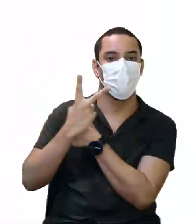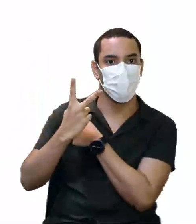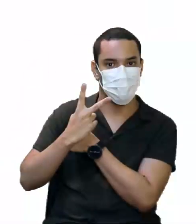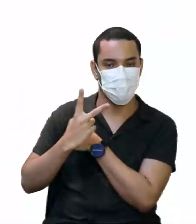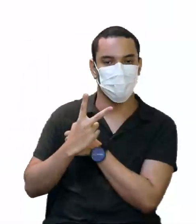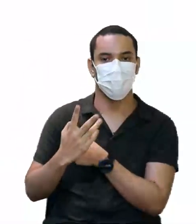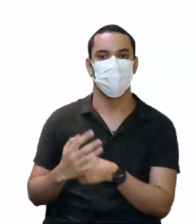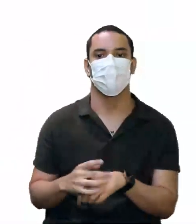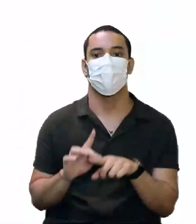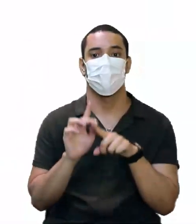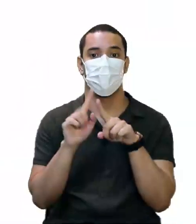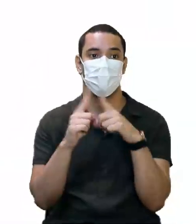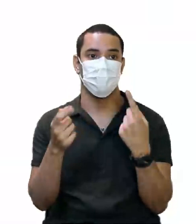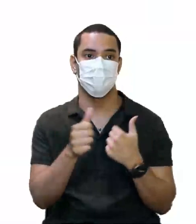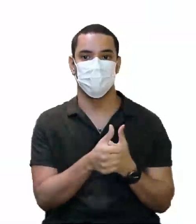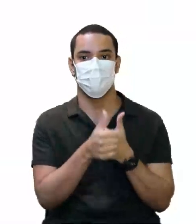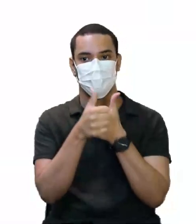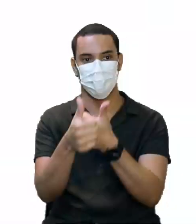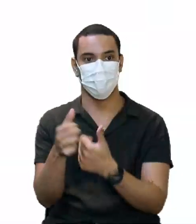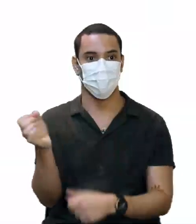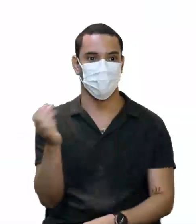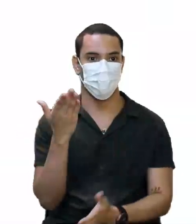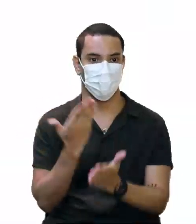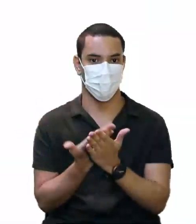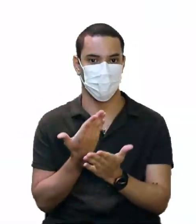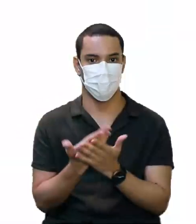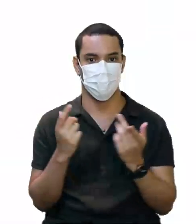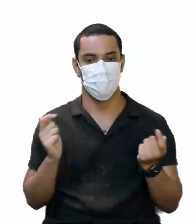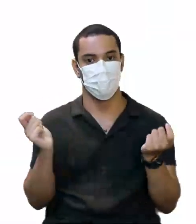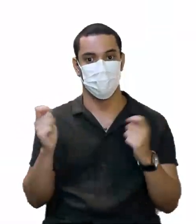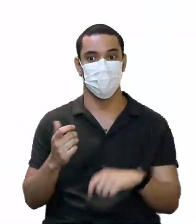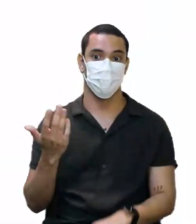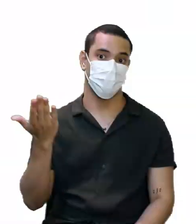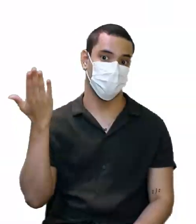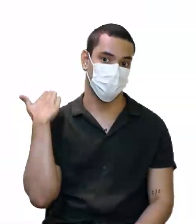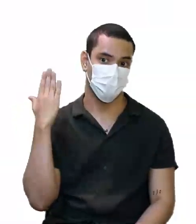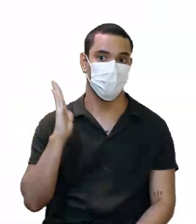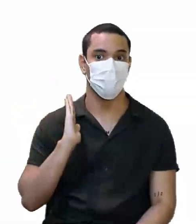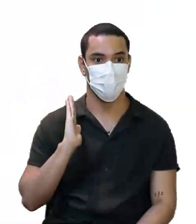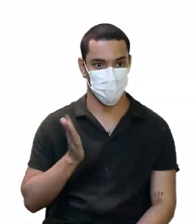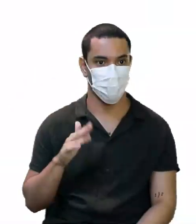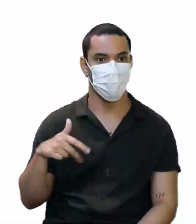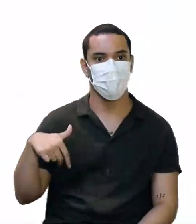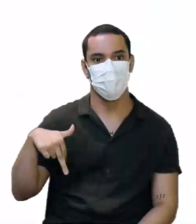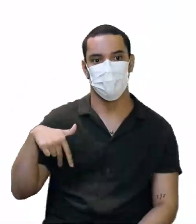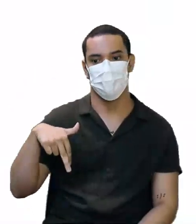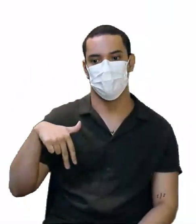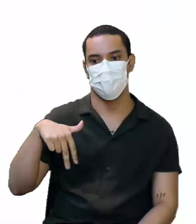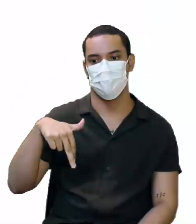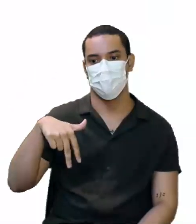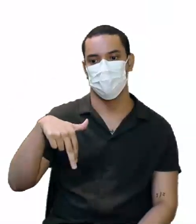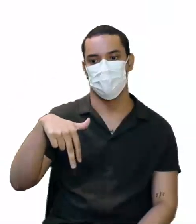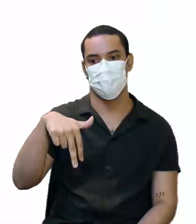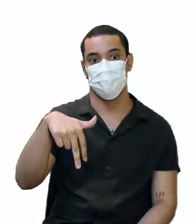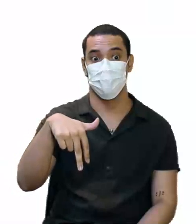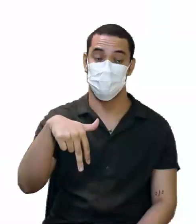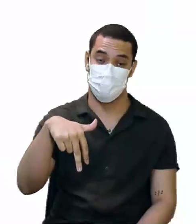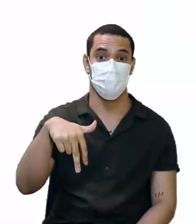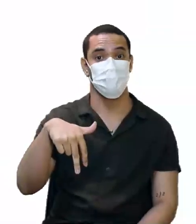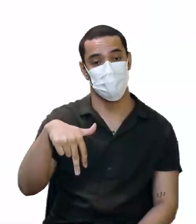Então, olha lá. Mas, de acordo com um novo estudo, é possível que, naquela época, eles já caminhassem como